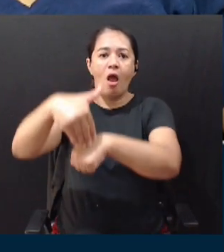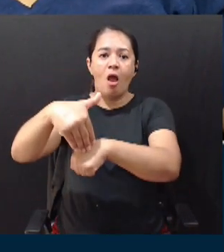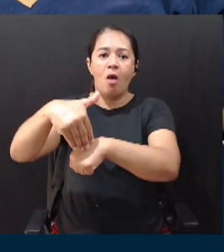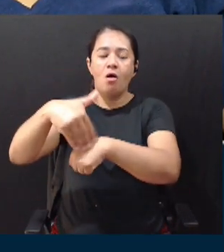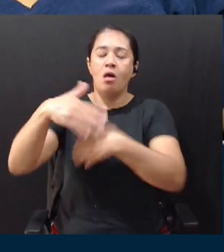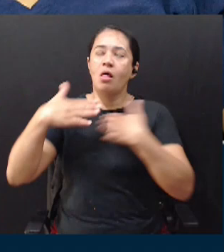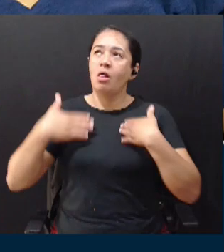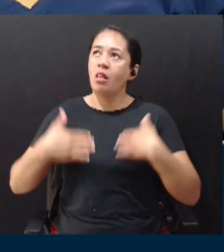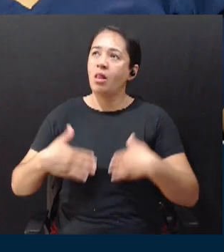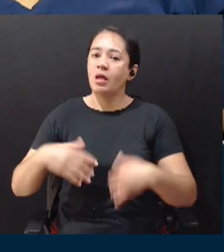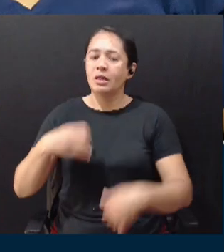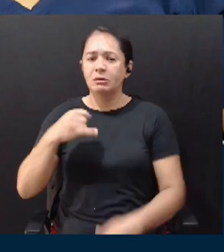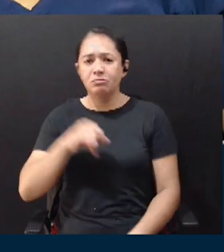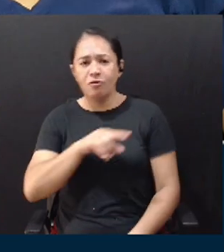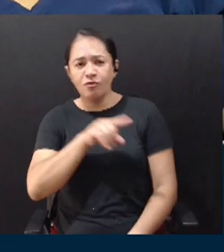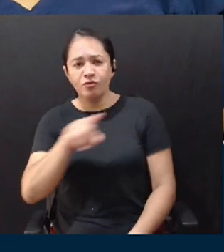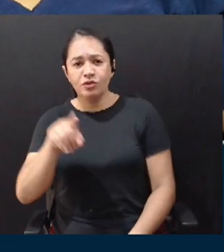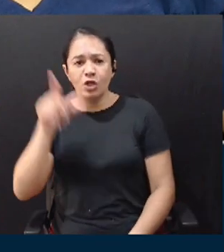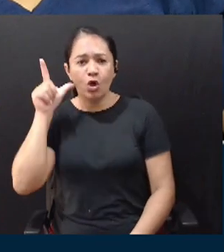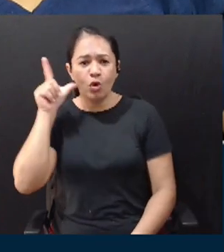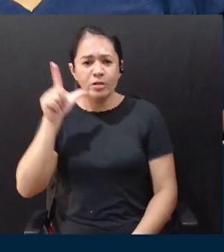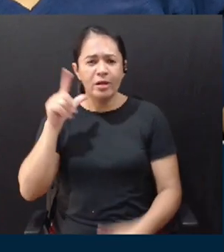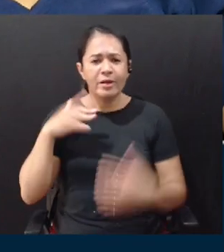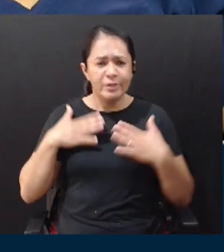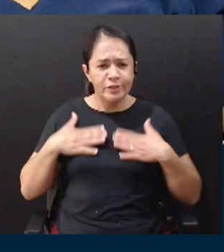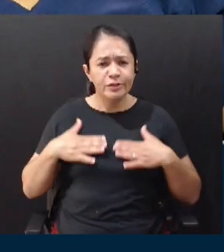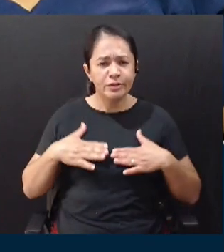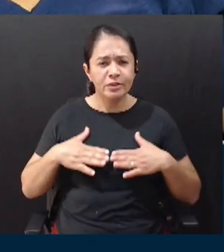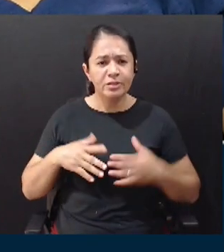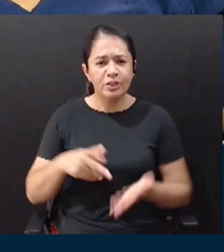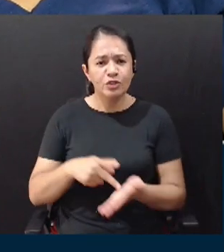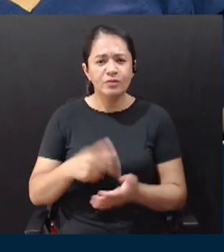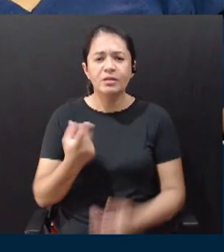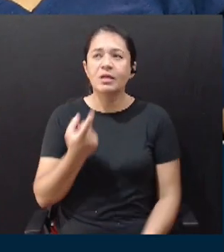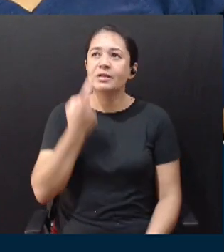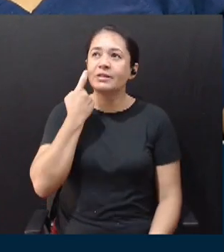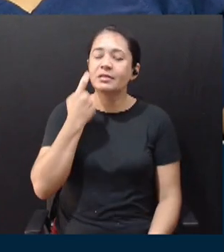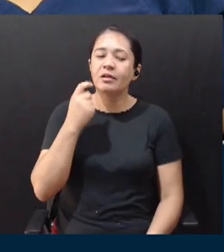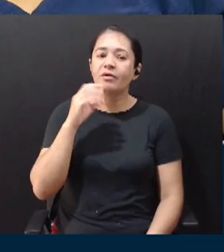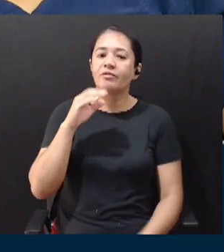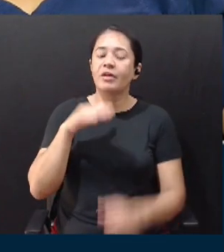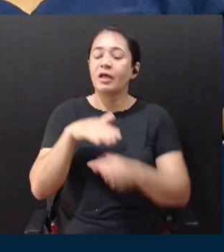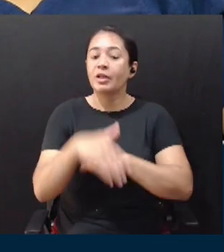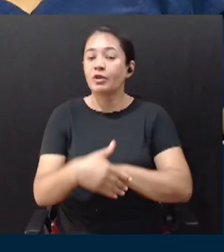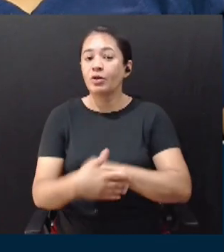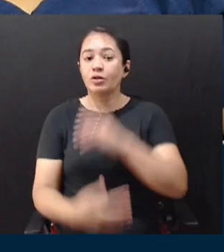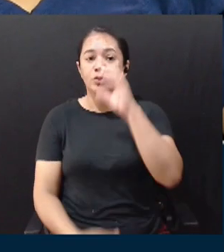você consegue realmente descansar na sexta-feira à noite, no sábado, no domingo,